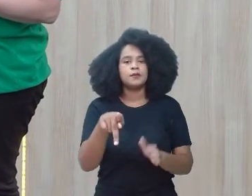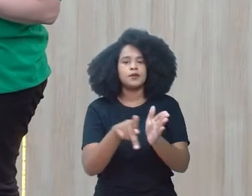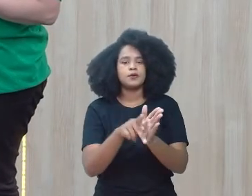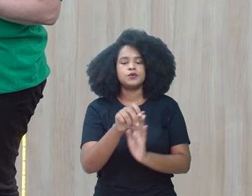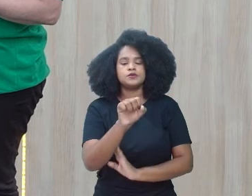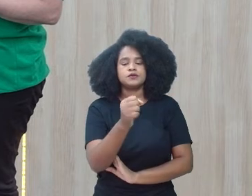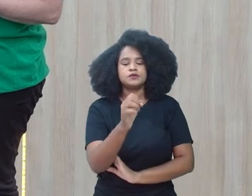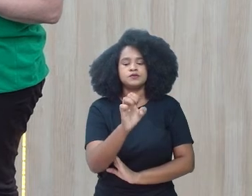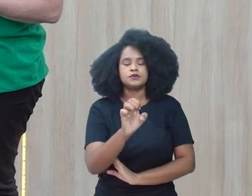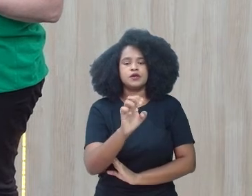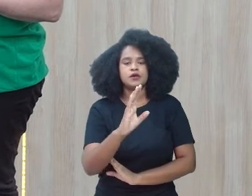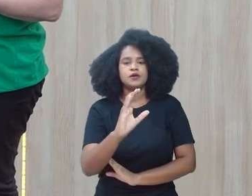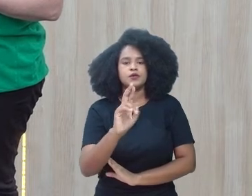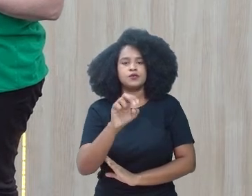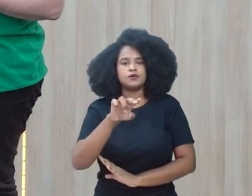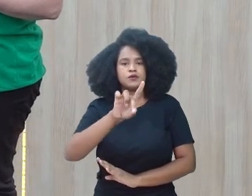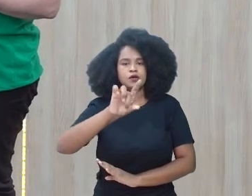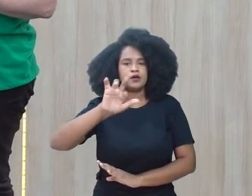secundários.